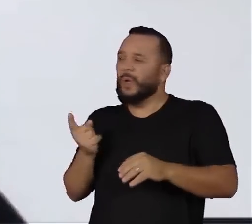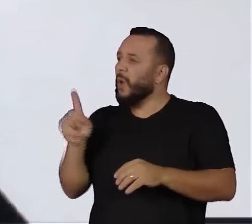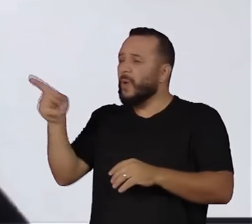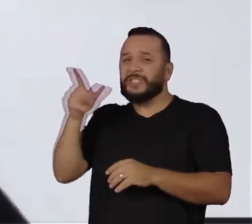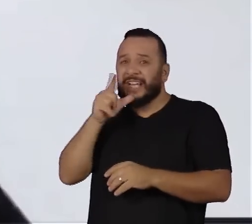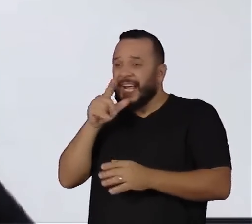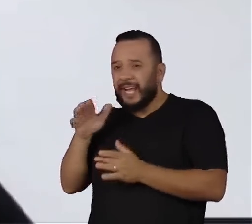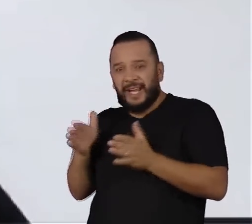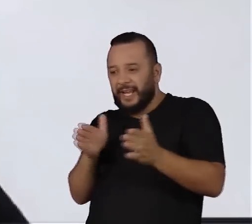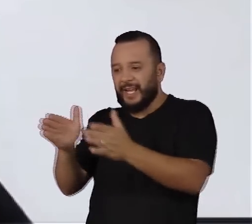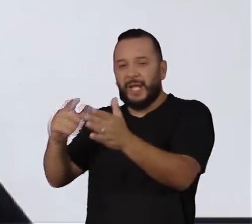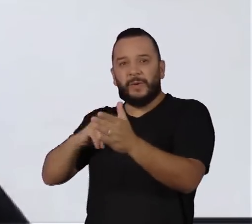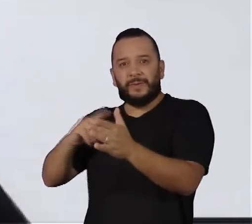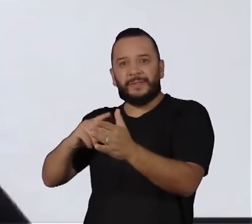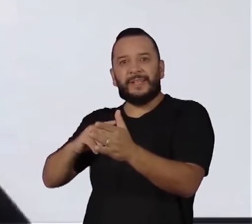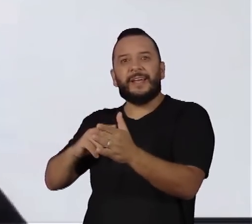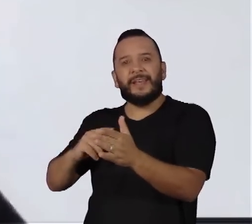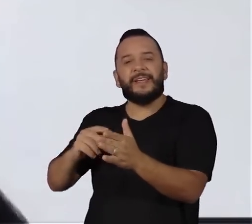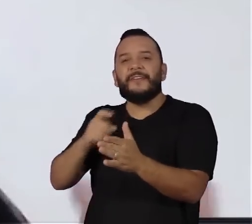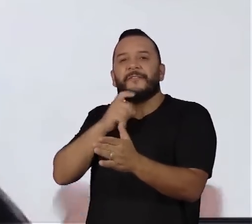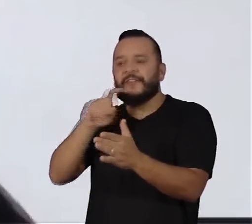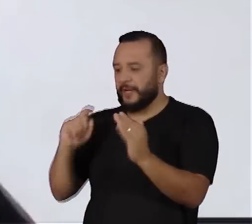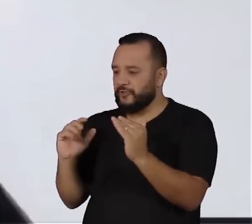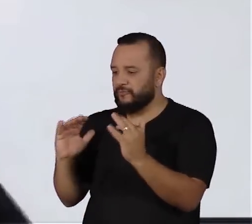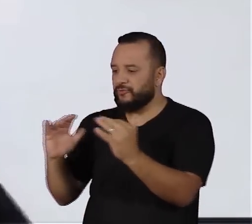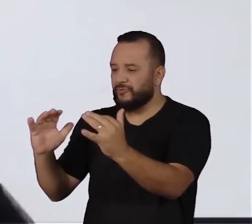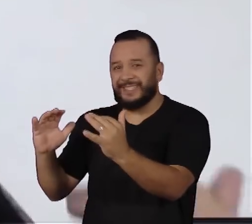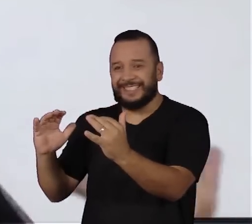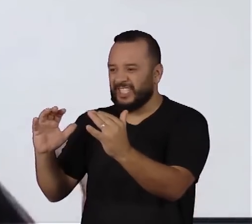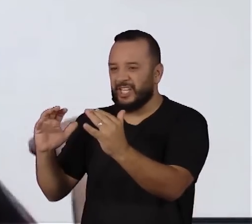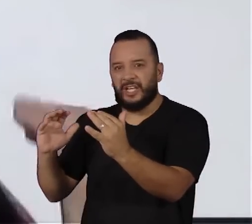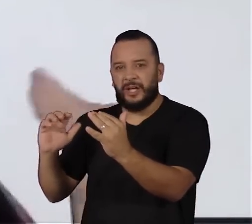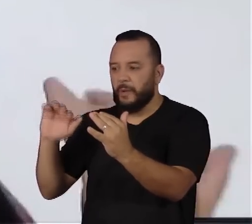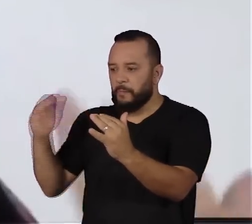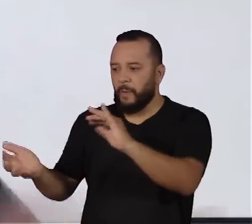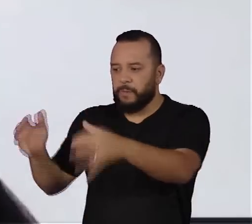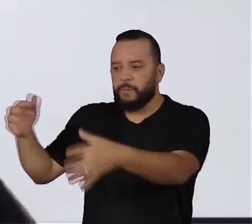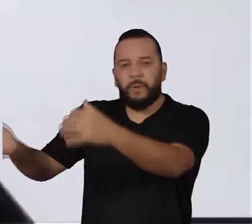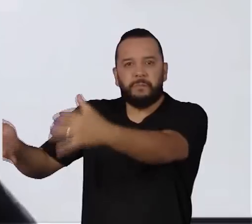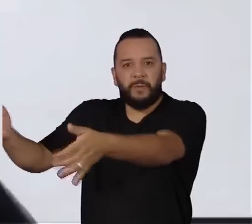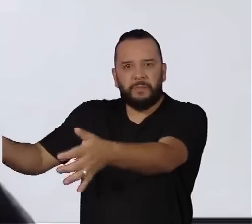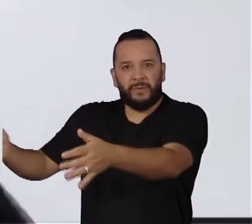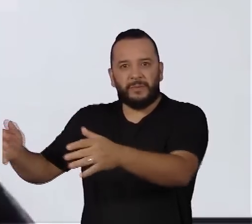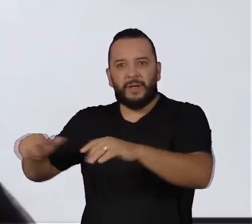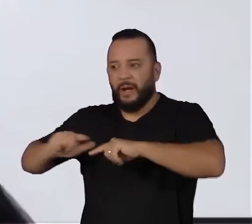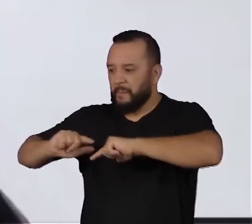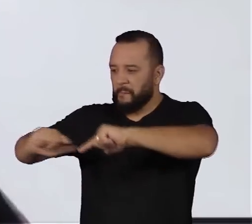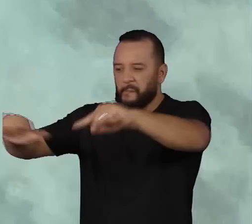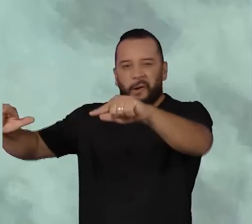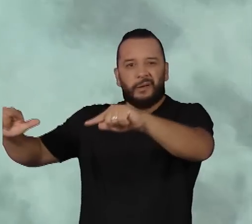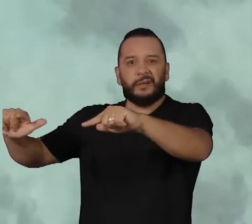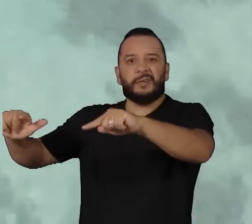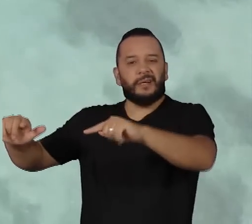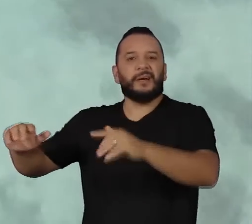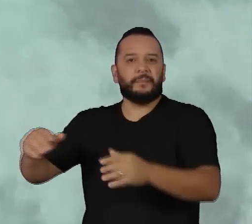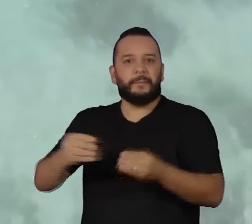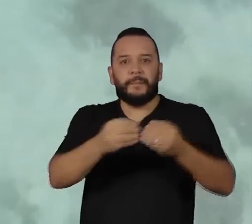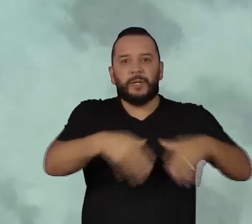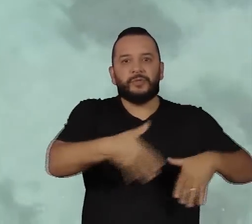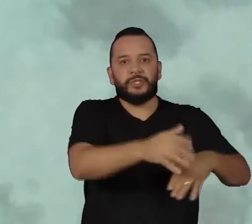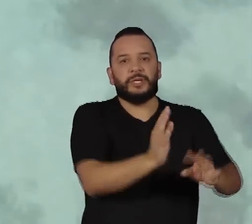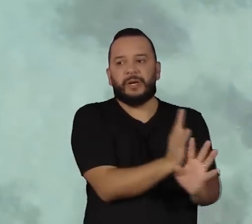rio, a gente também, essa sedimentação, quando a gente tem época de chuvas, ela chega no Recife.